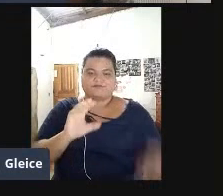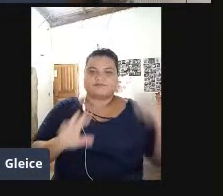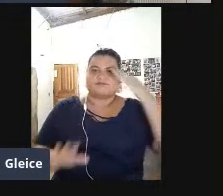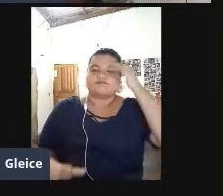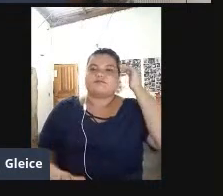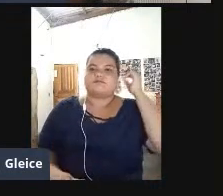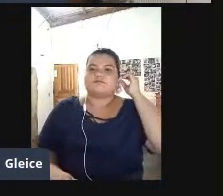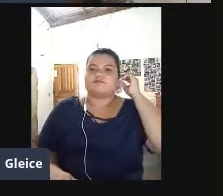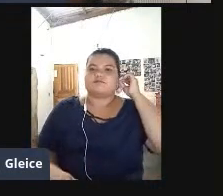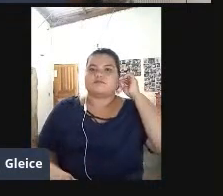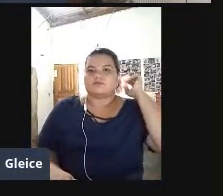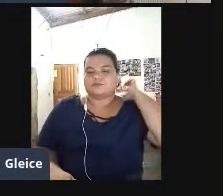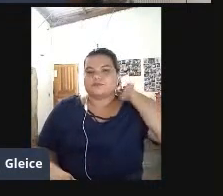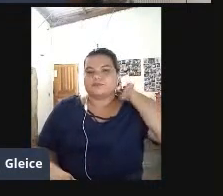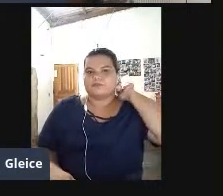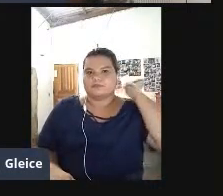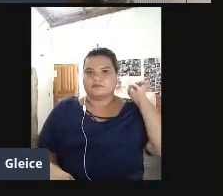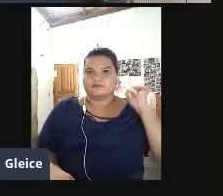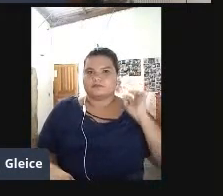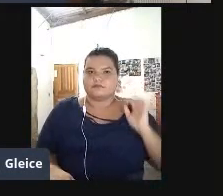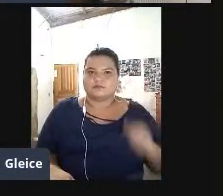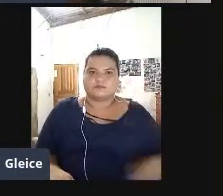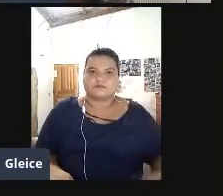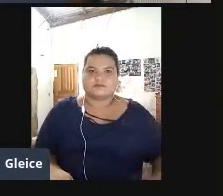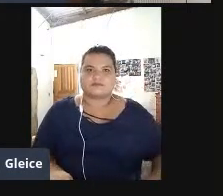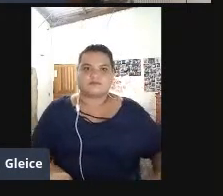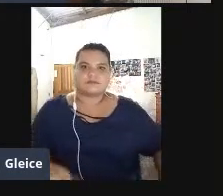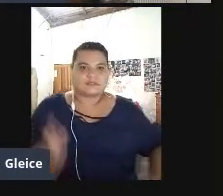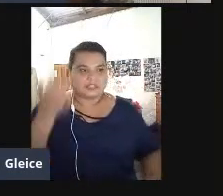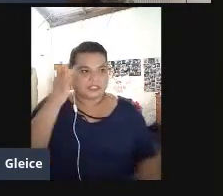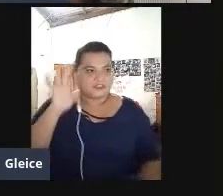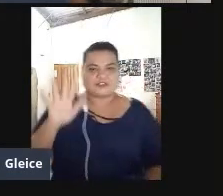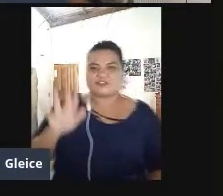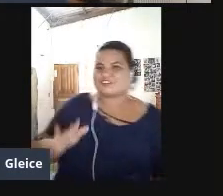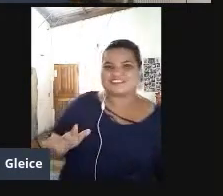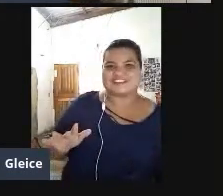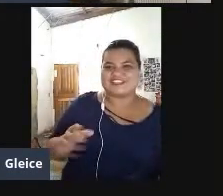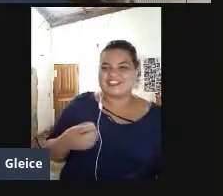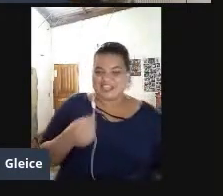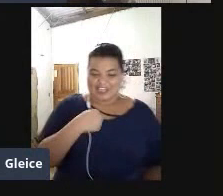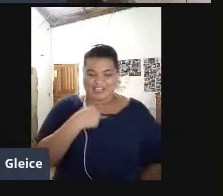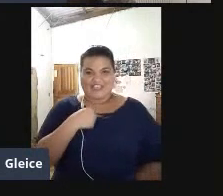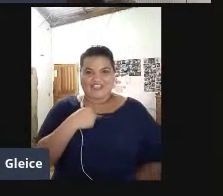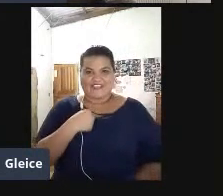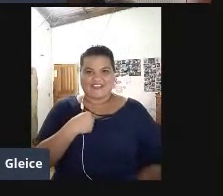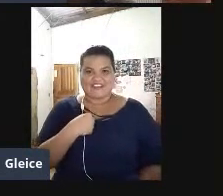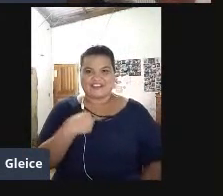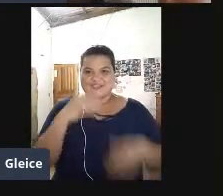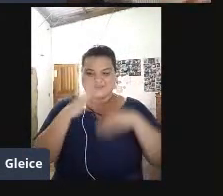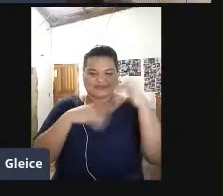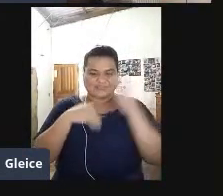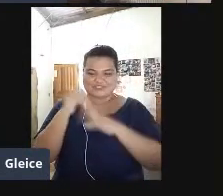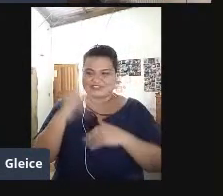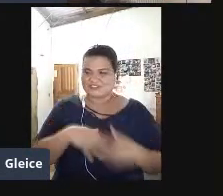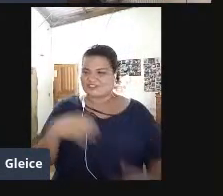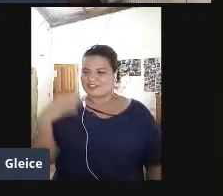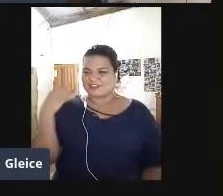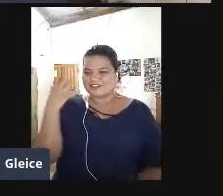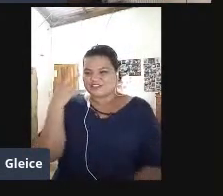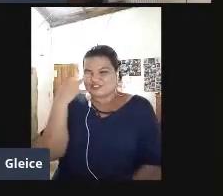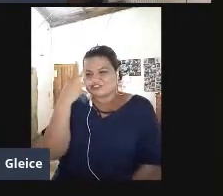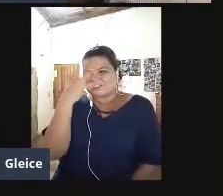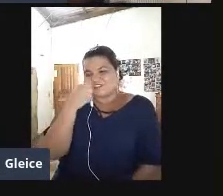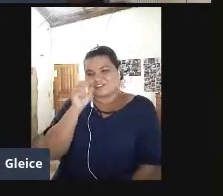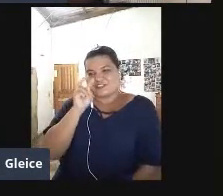E mais uma vez, eu não sei se eu sou uma pessoa anormal, mas eu acho lindo ver a proteína se diluindo em água e sendo infundida para o